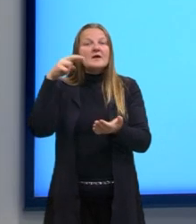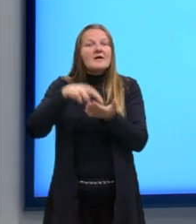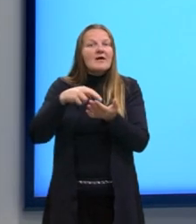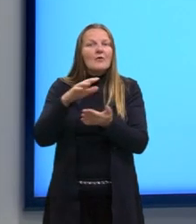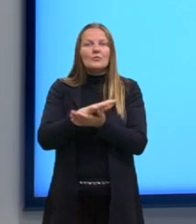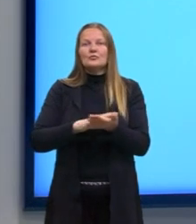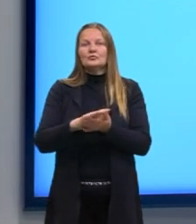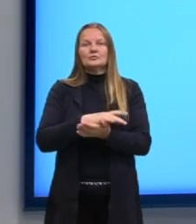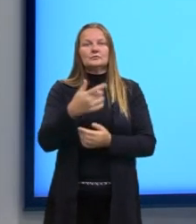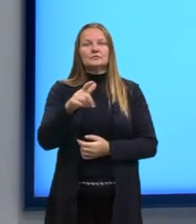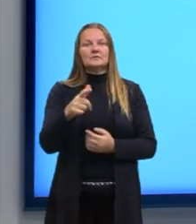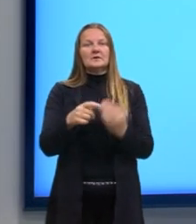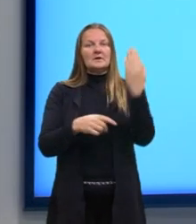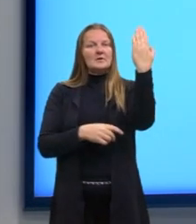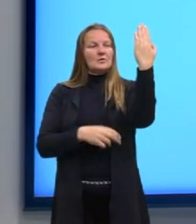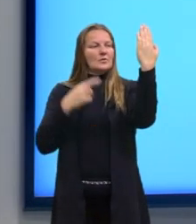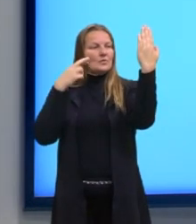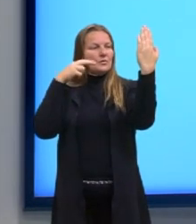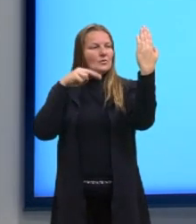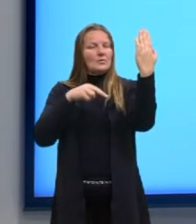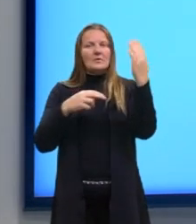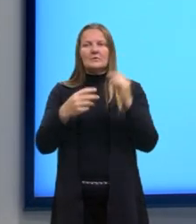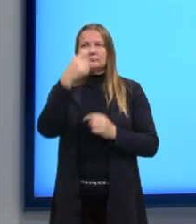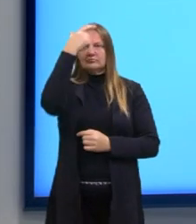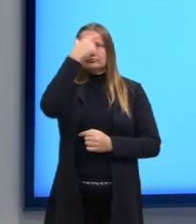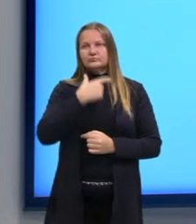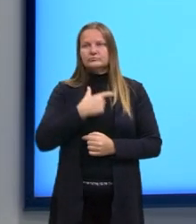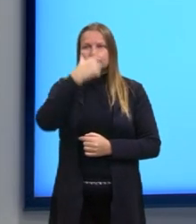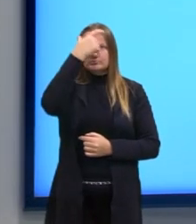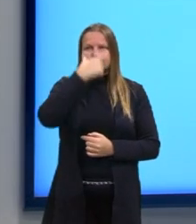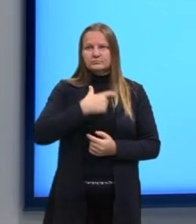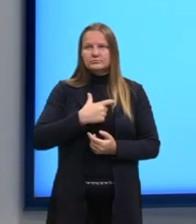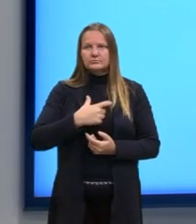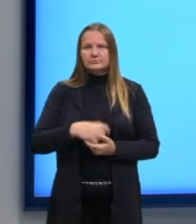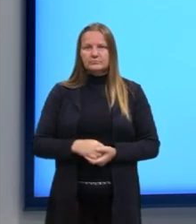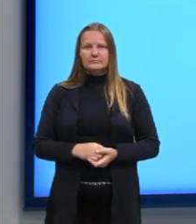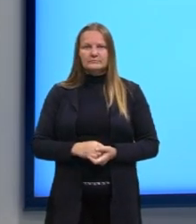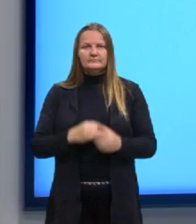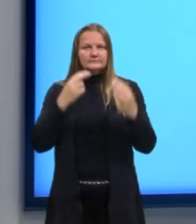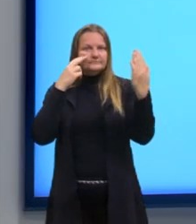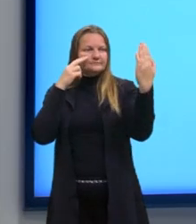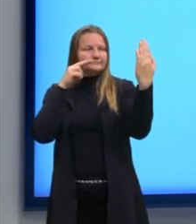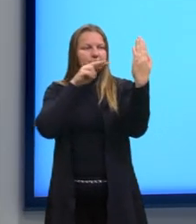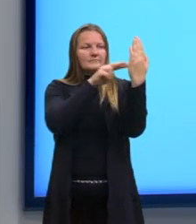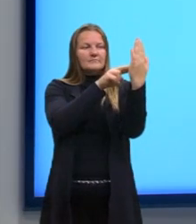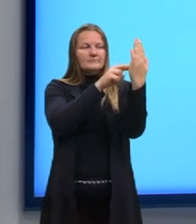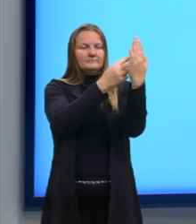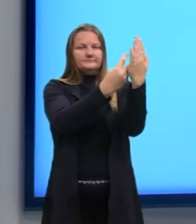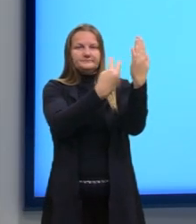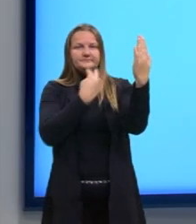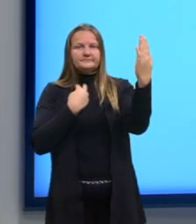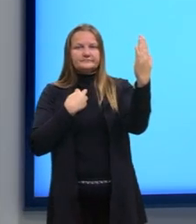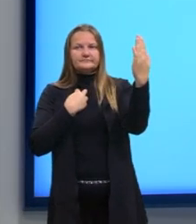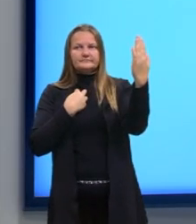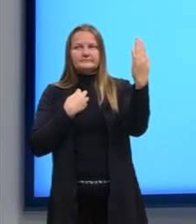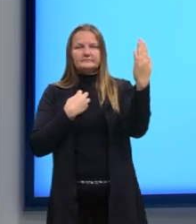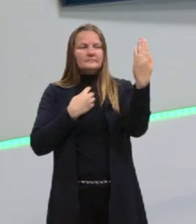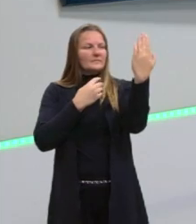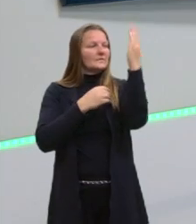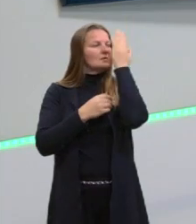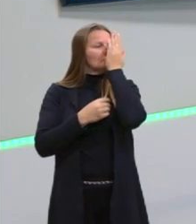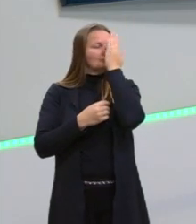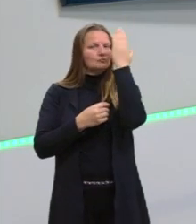e a imagem real tá não somente essa que está sendo Projetada digamos eu na frente